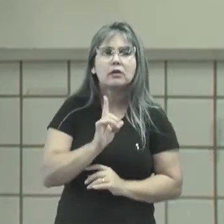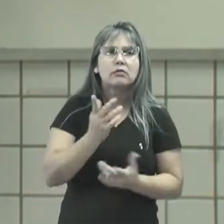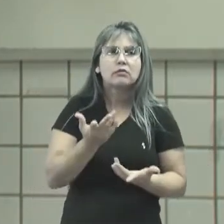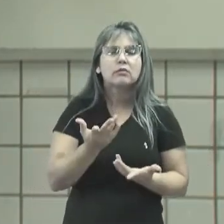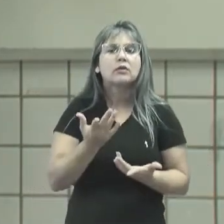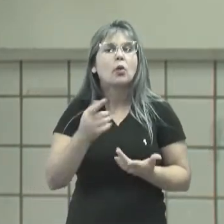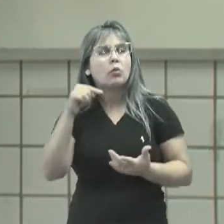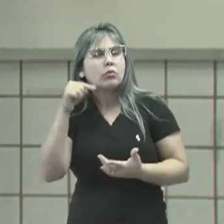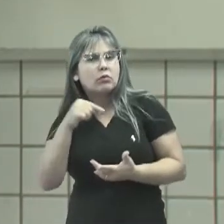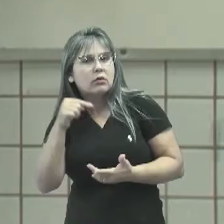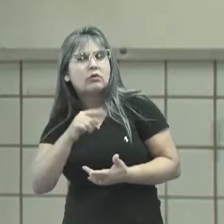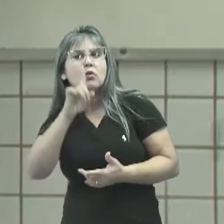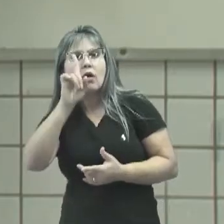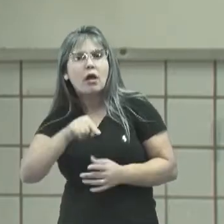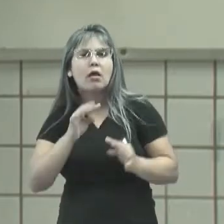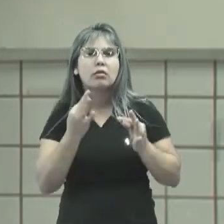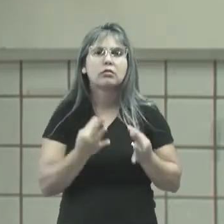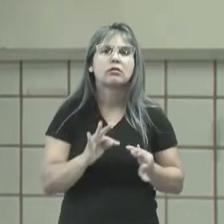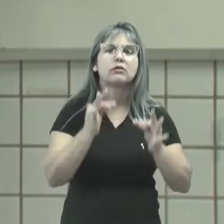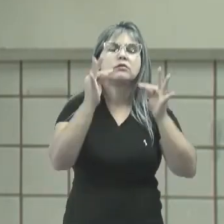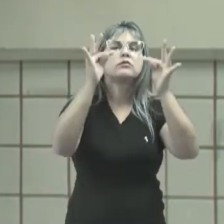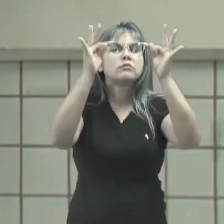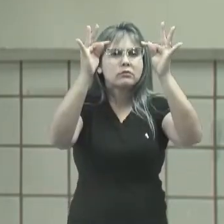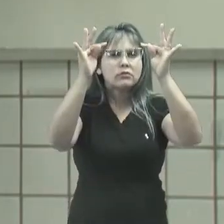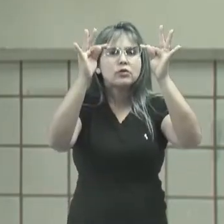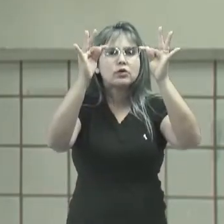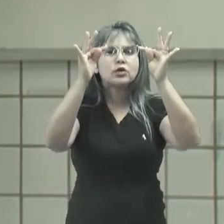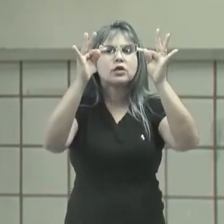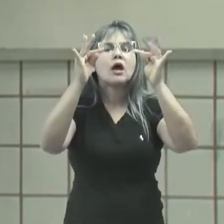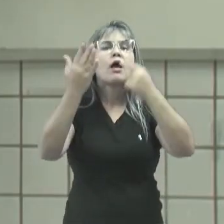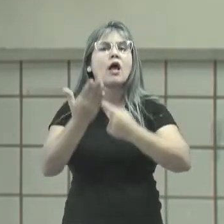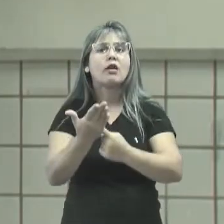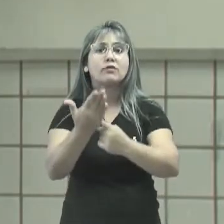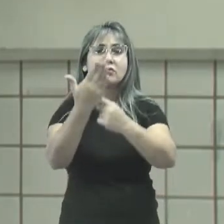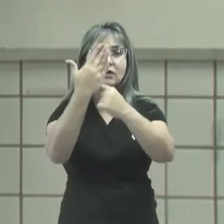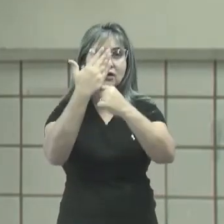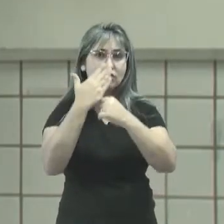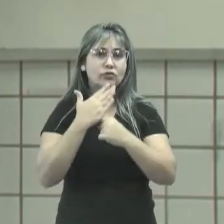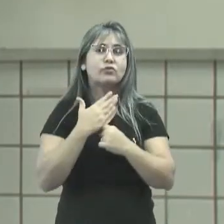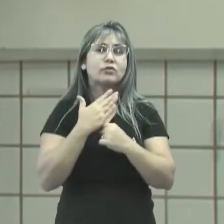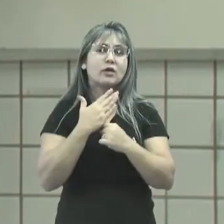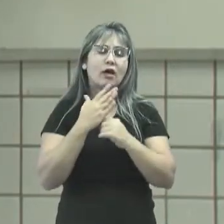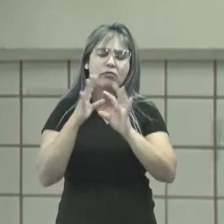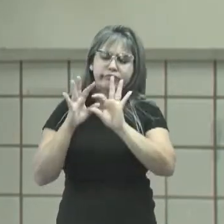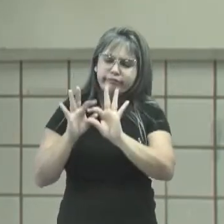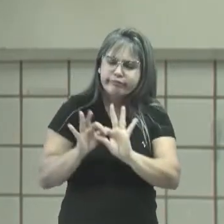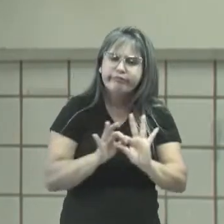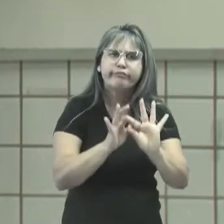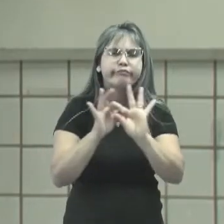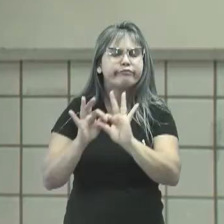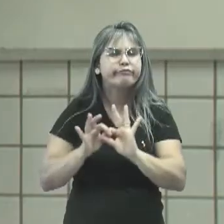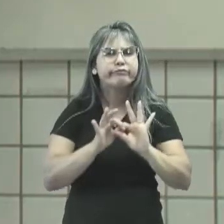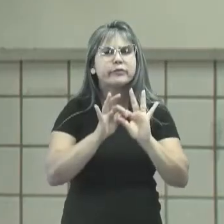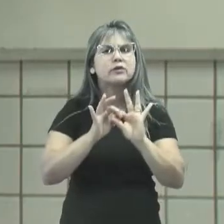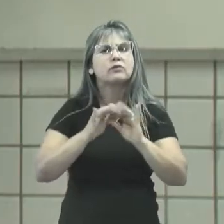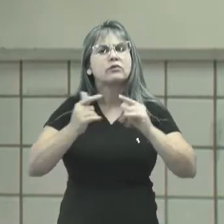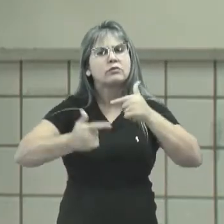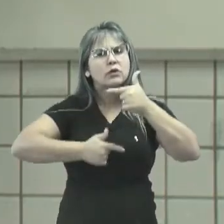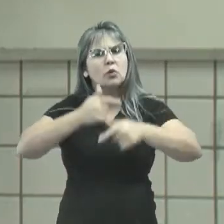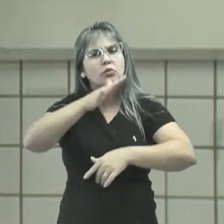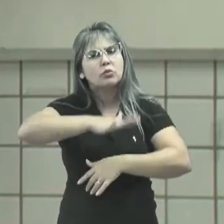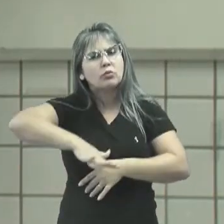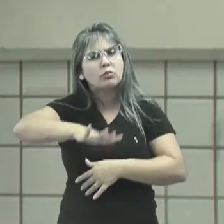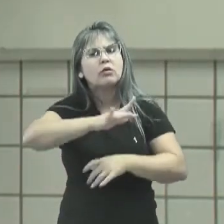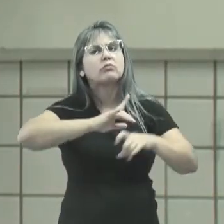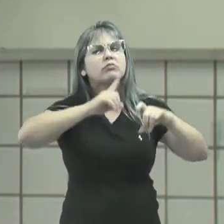equipamentos, a tecnologia, ela vem trabalhando em conjunto aí com a medicina e cada